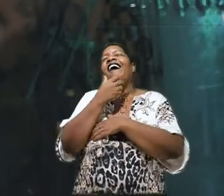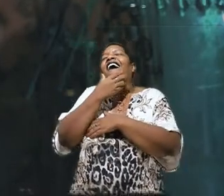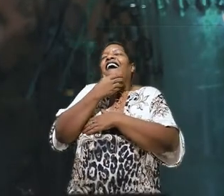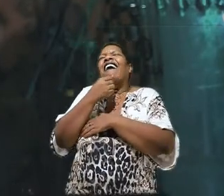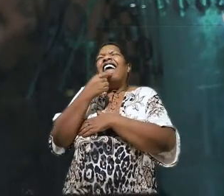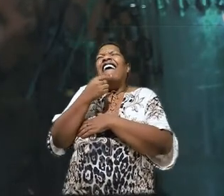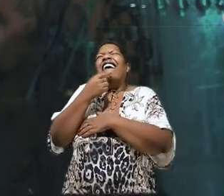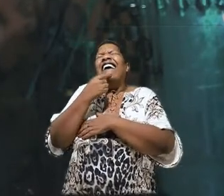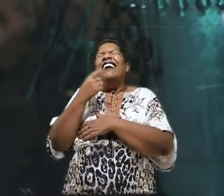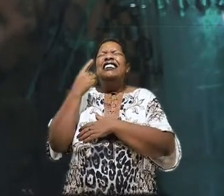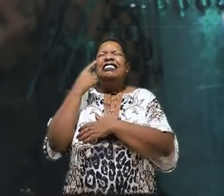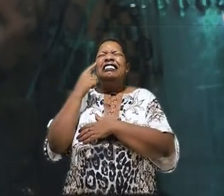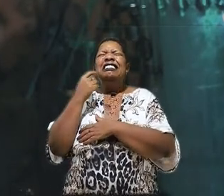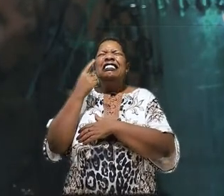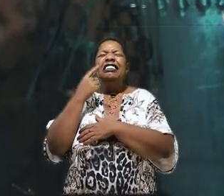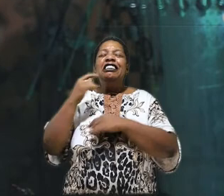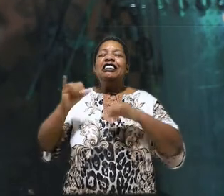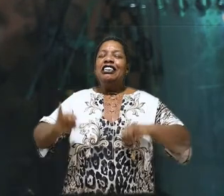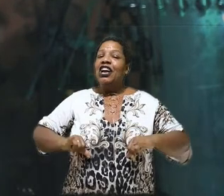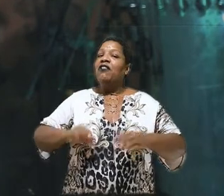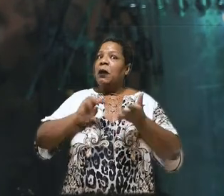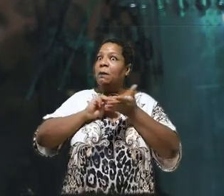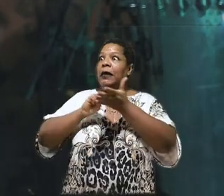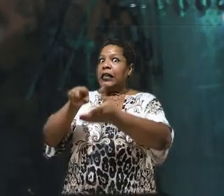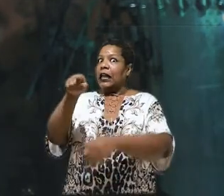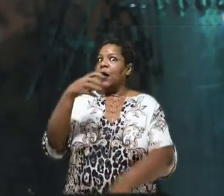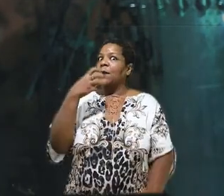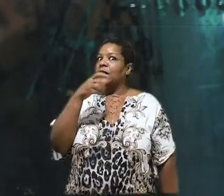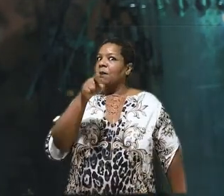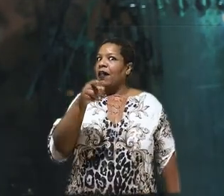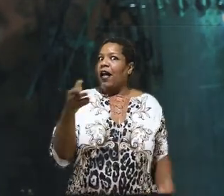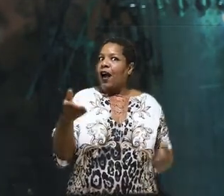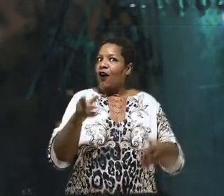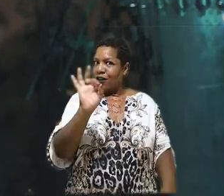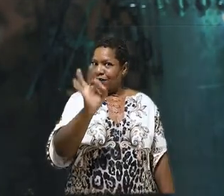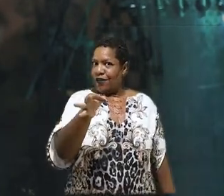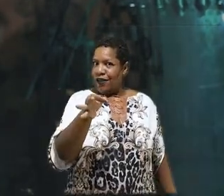fez sofrer manda essa música para ele agora tá bom